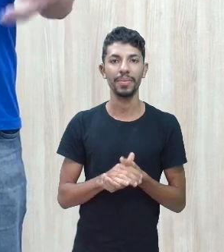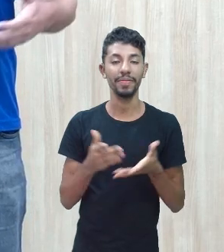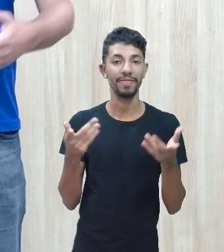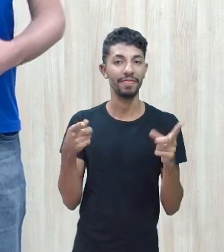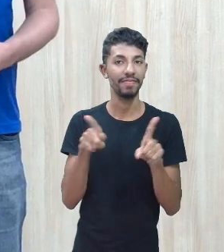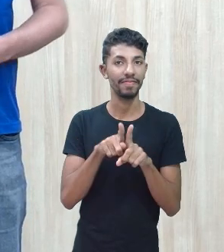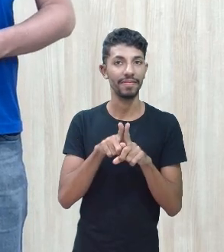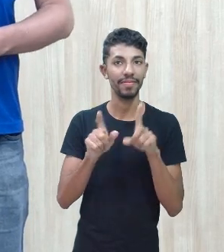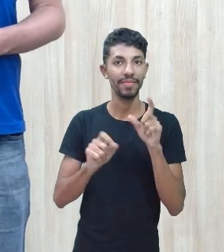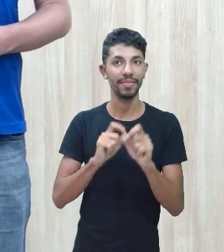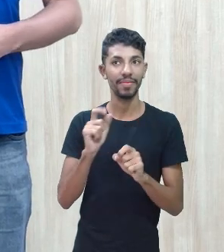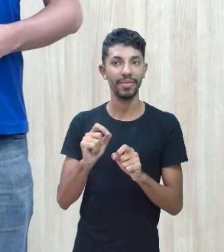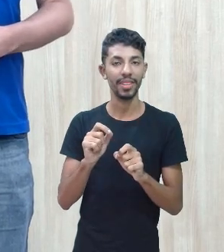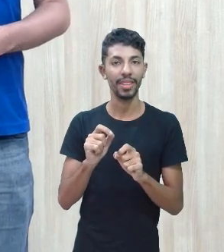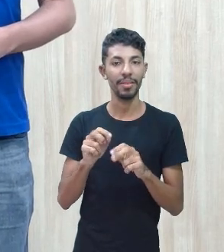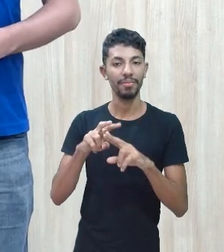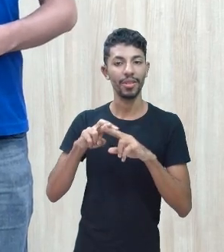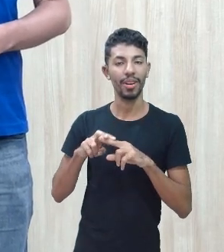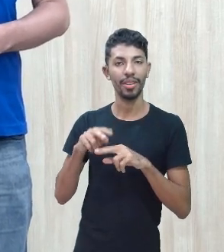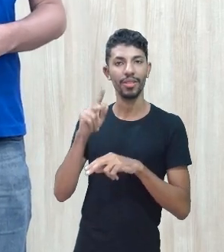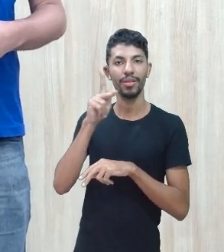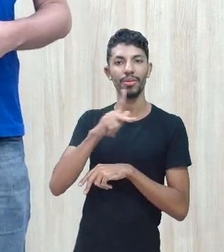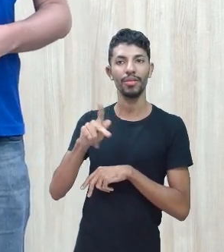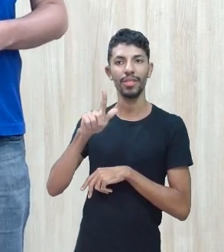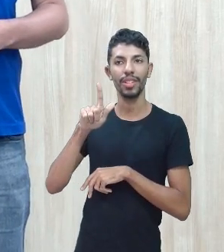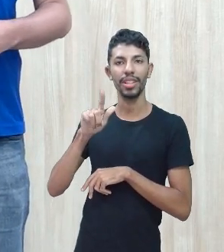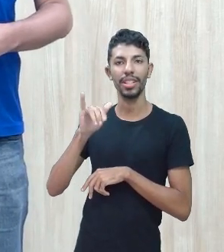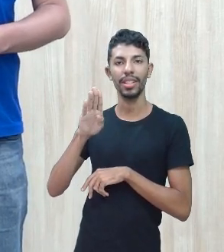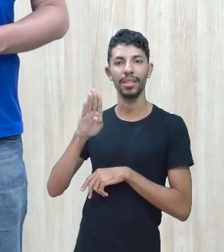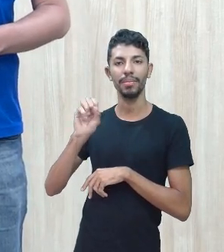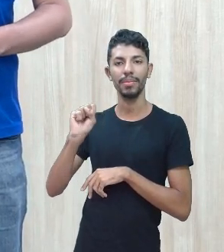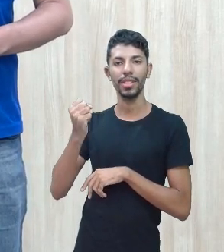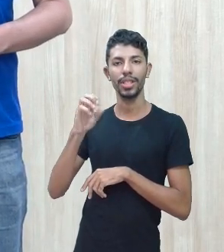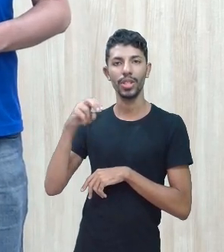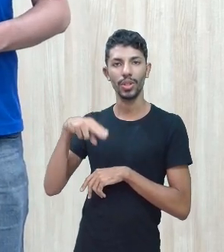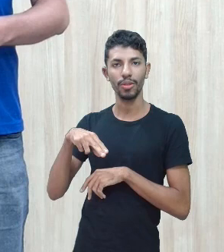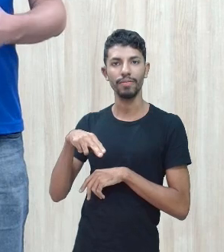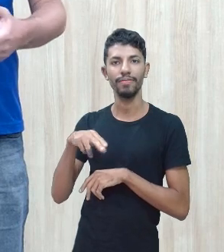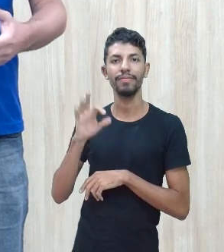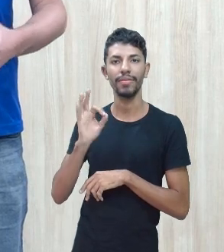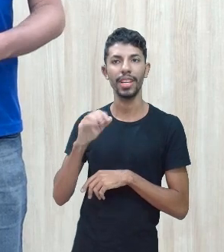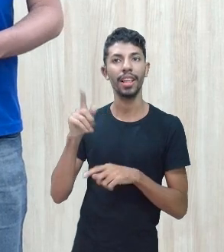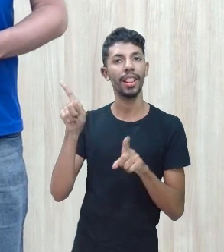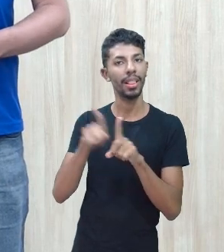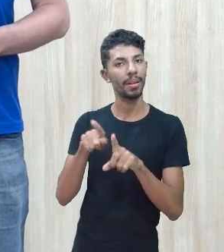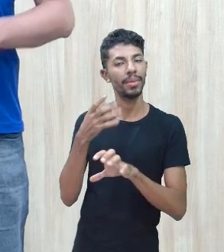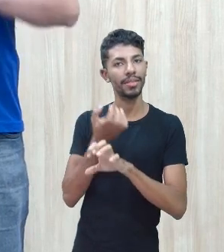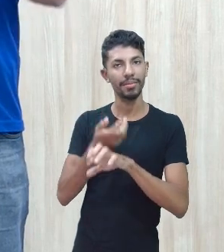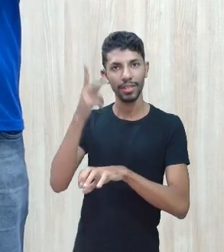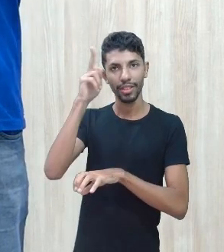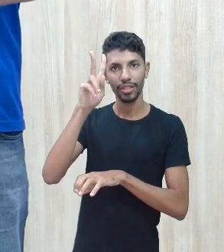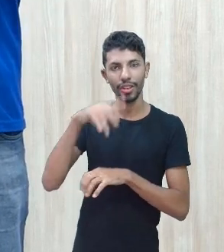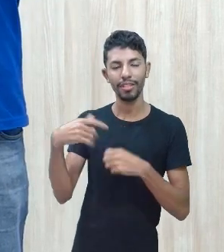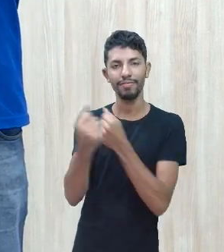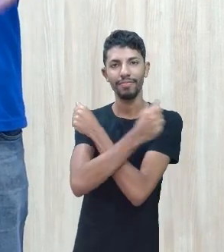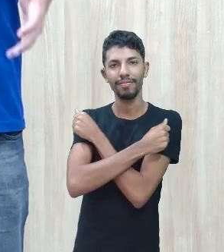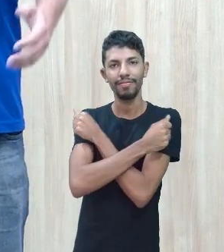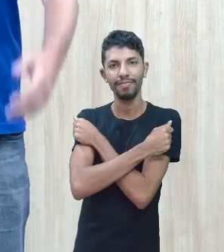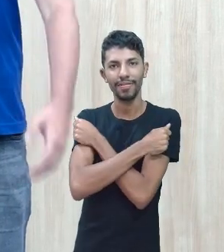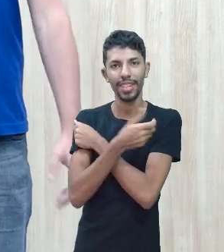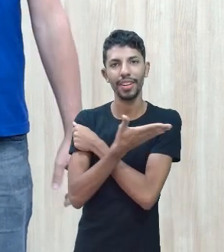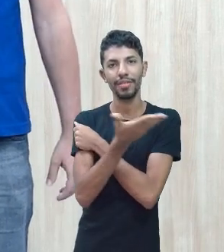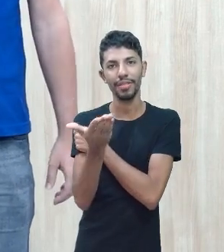através do professor Gibson Jansen, que é o professor da Escola Integral Divino, professor de História. Então, um abraço para você e para todos